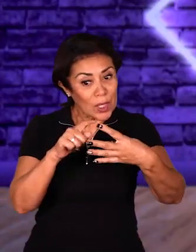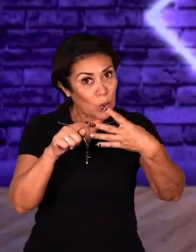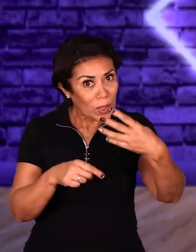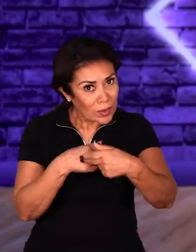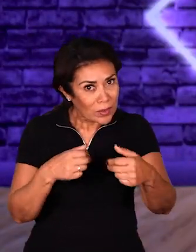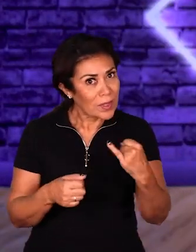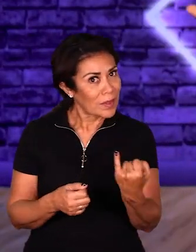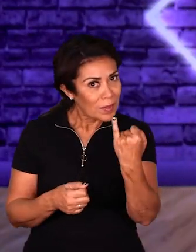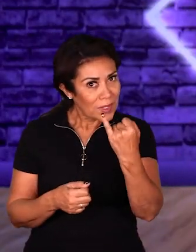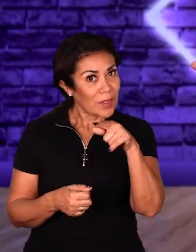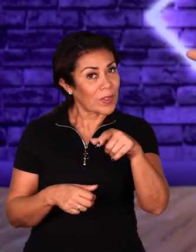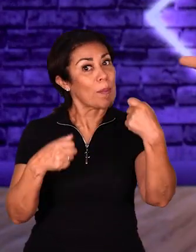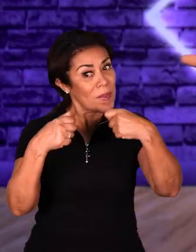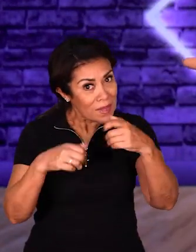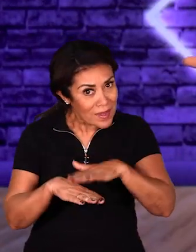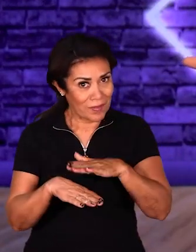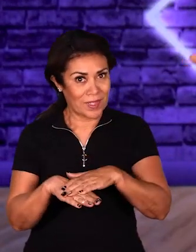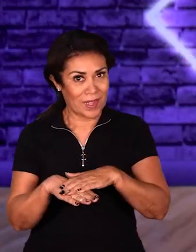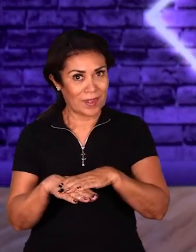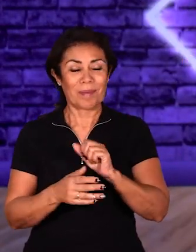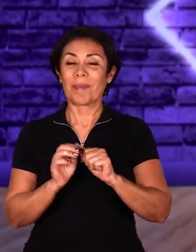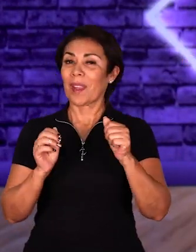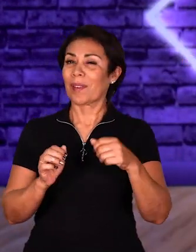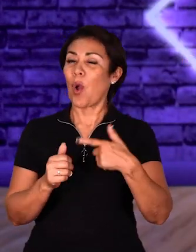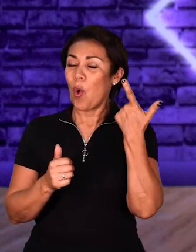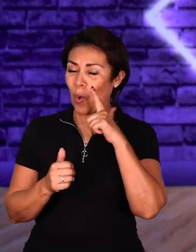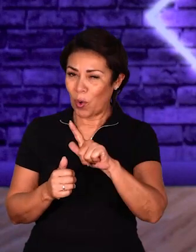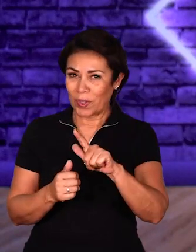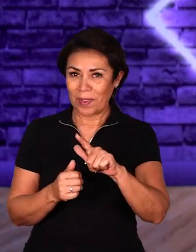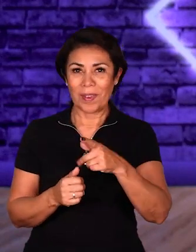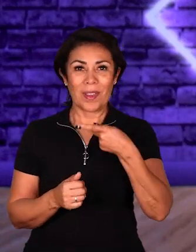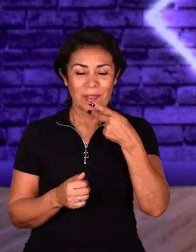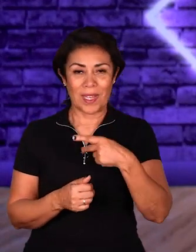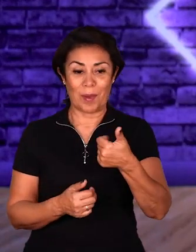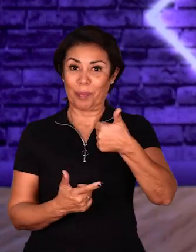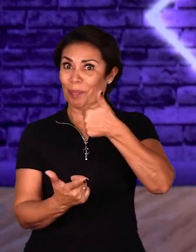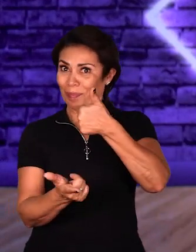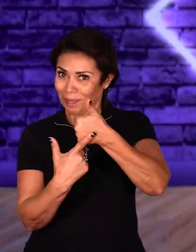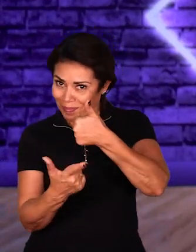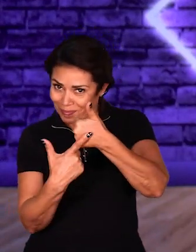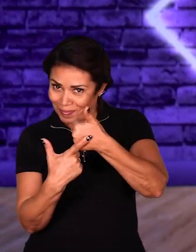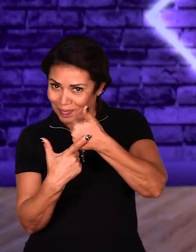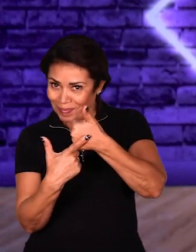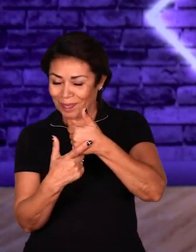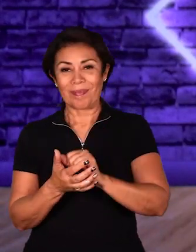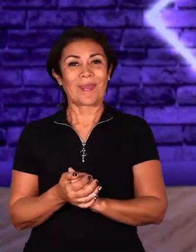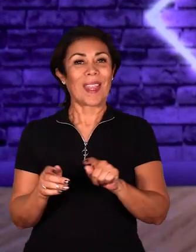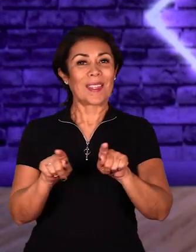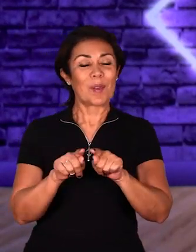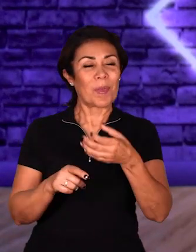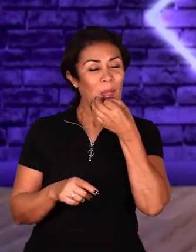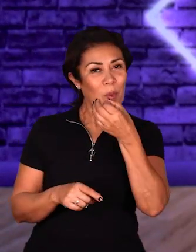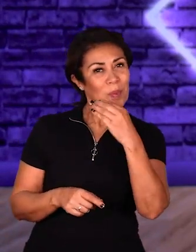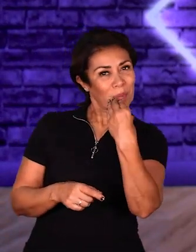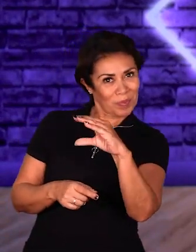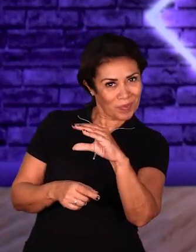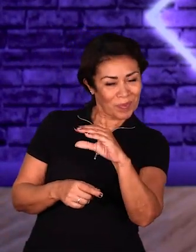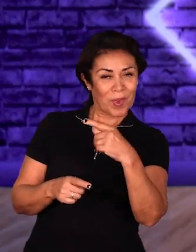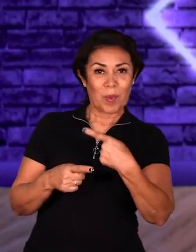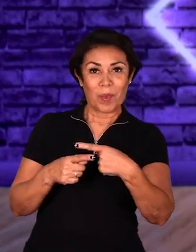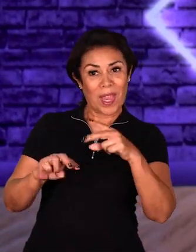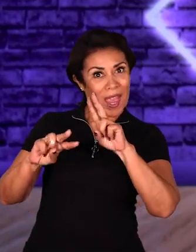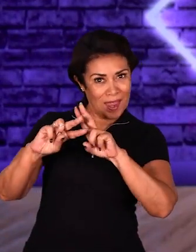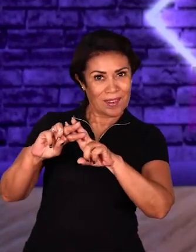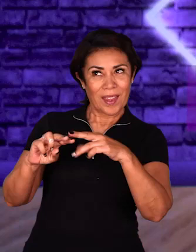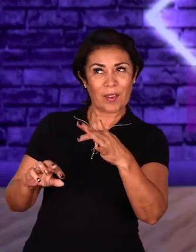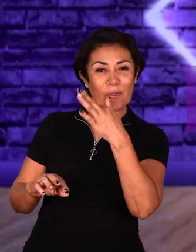Mas atenção, para você receber o próximo vídeo, você precisa fazer 4 coisas que eu acho que você já sabe. Mas nós vamos reforçar mesmo assim. Deixa um